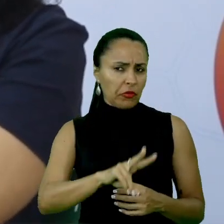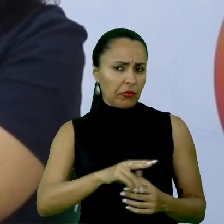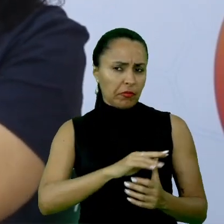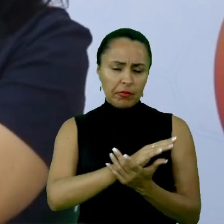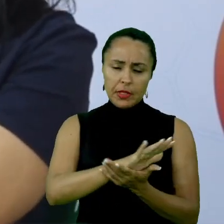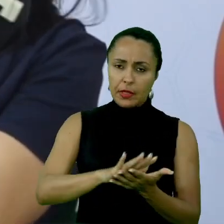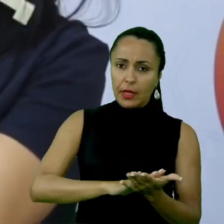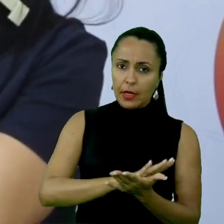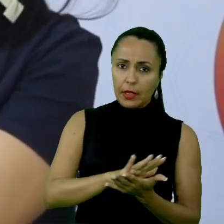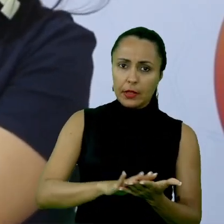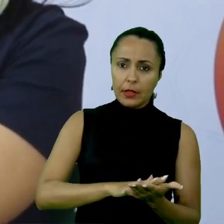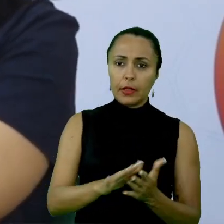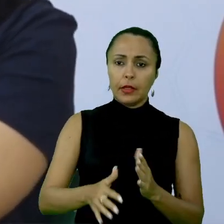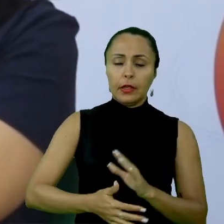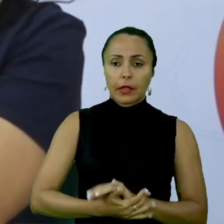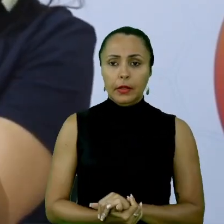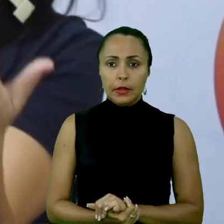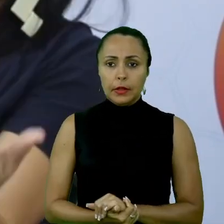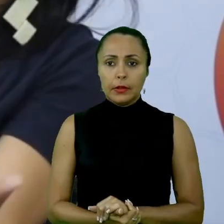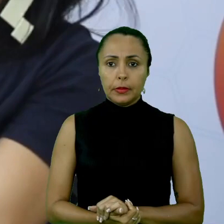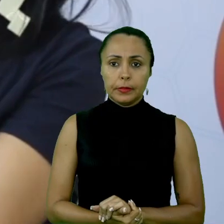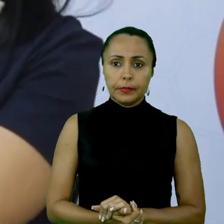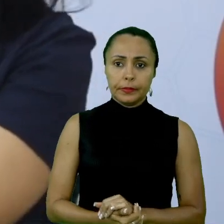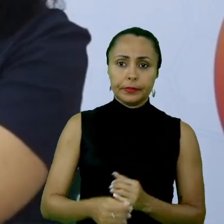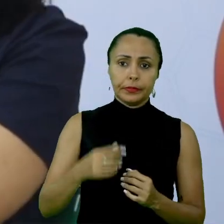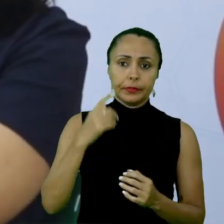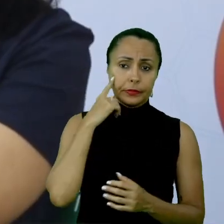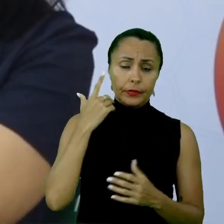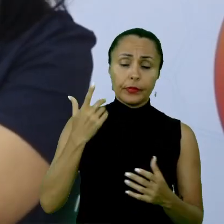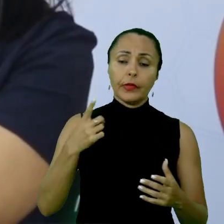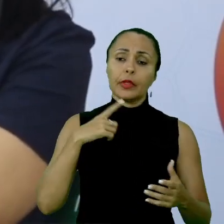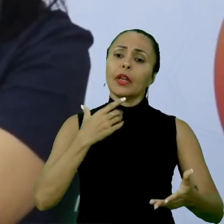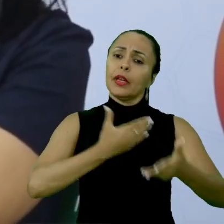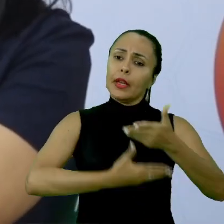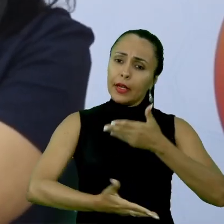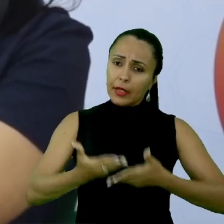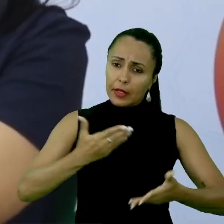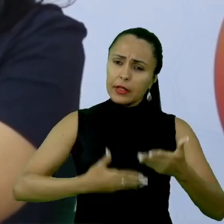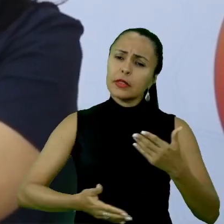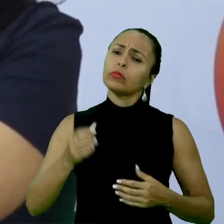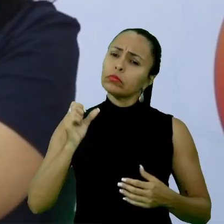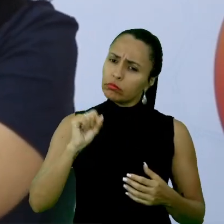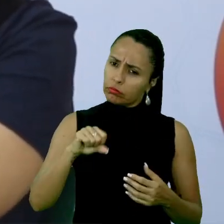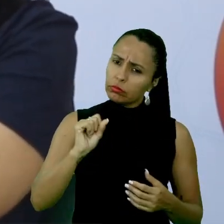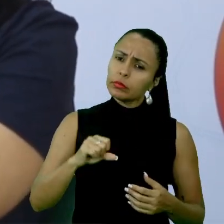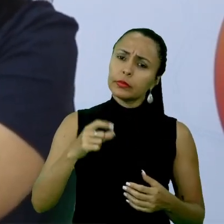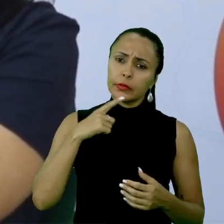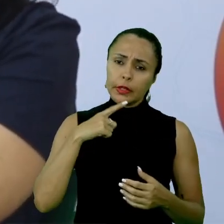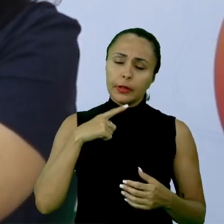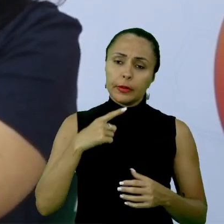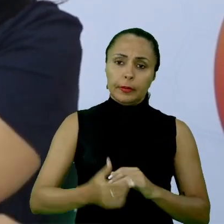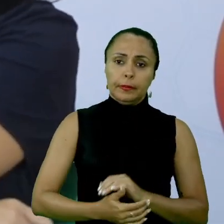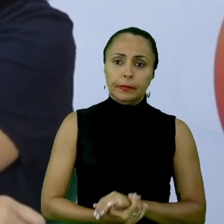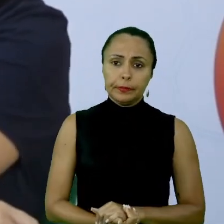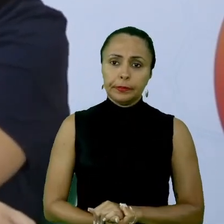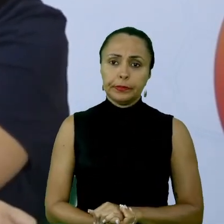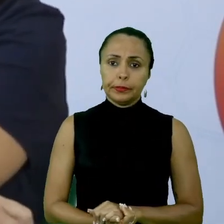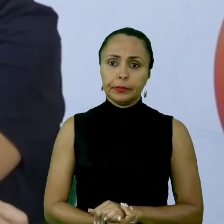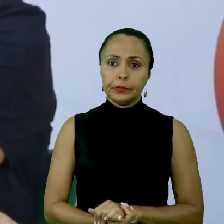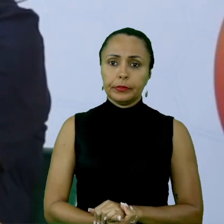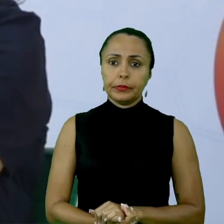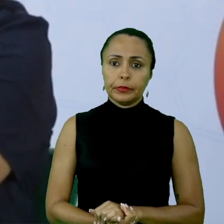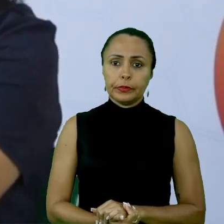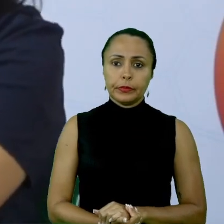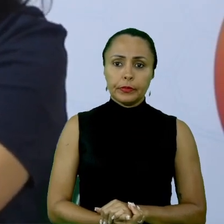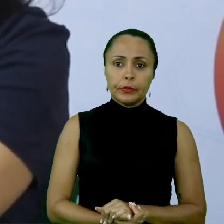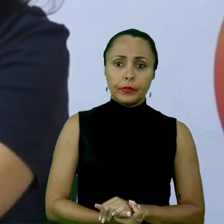é? Tudo de alguma forma está relacionado com outra coisa, não é? Mas daí para, não é, o que